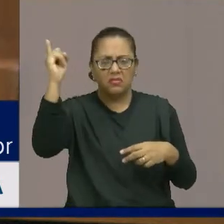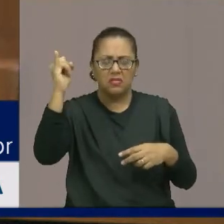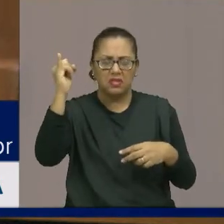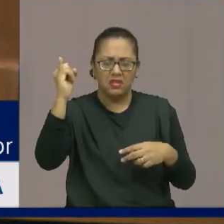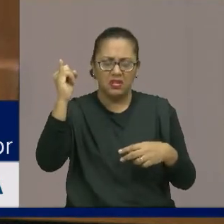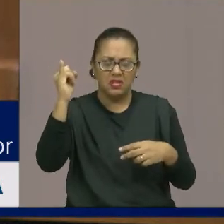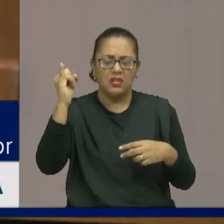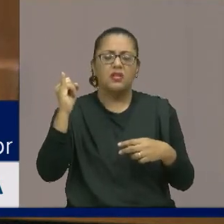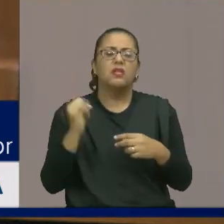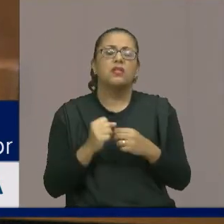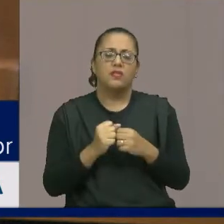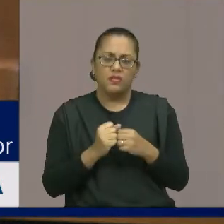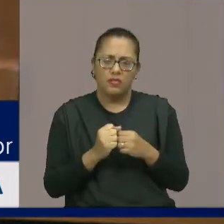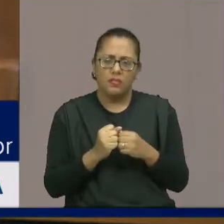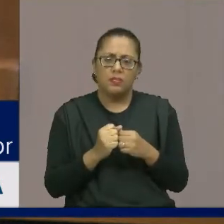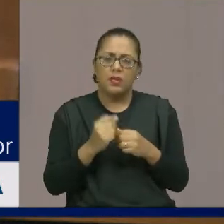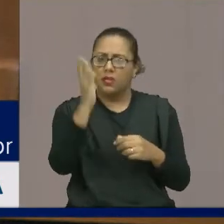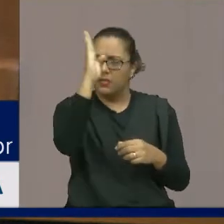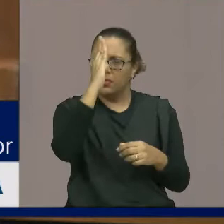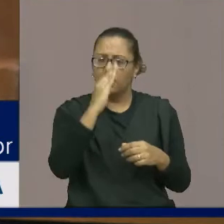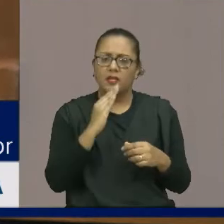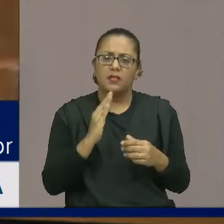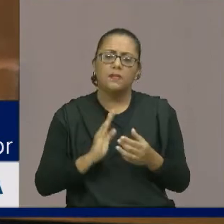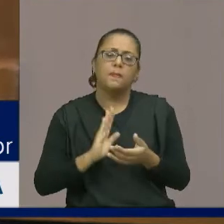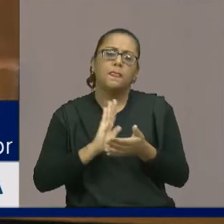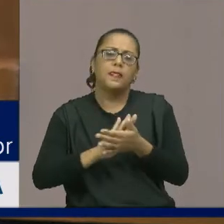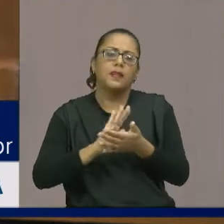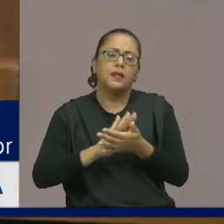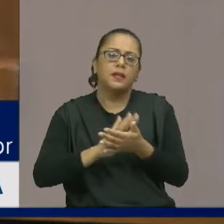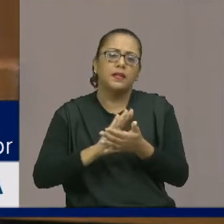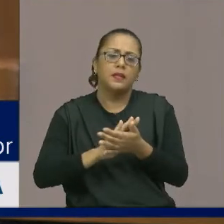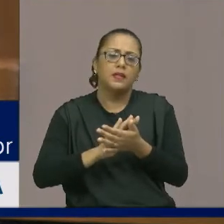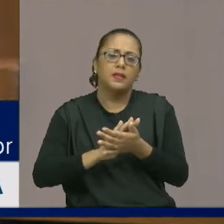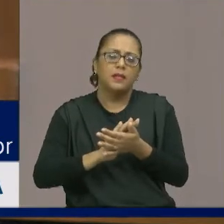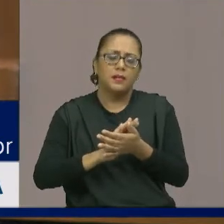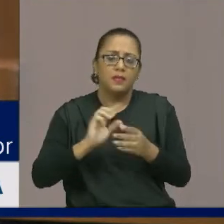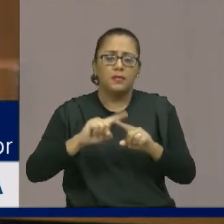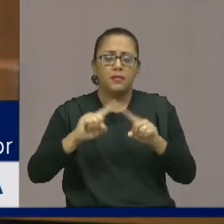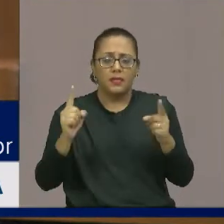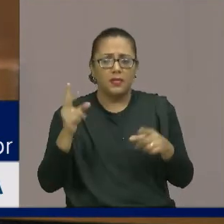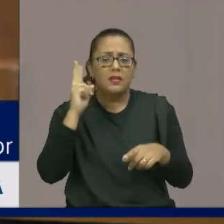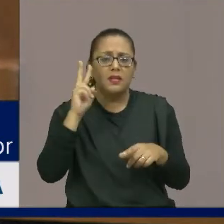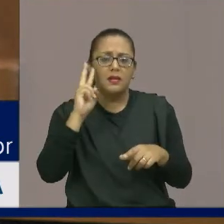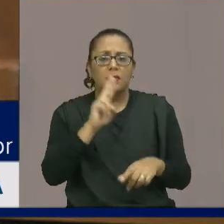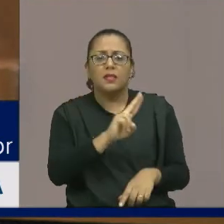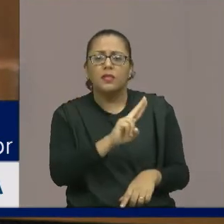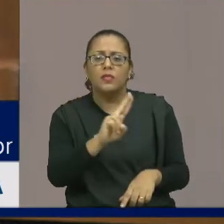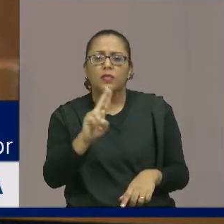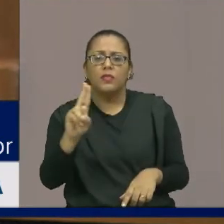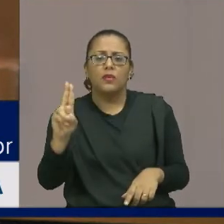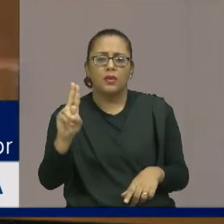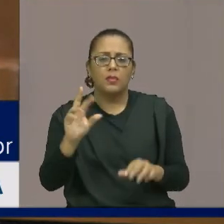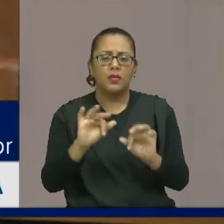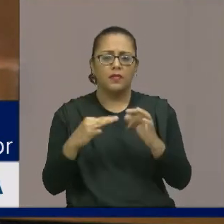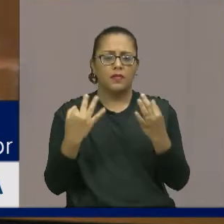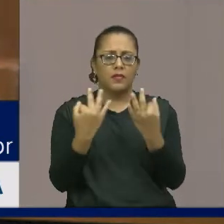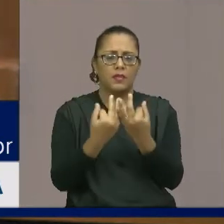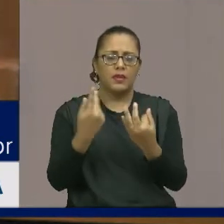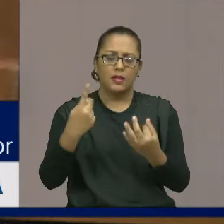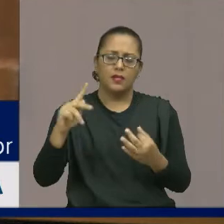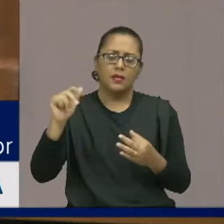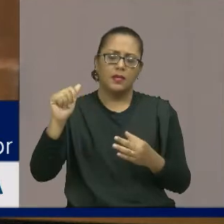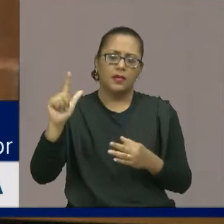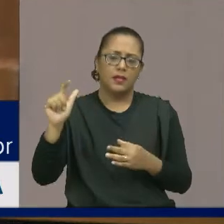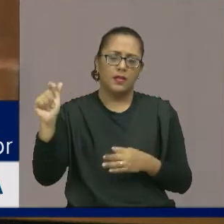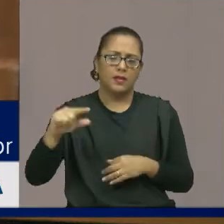importante. Parabéns. Mas lembre-se do nome da nossa família. E nós